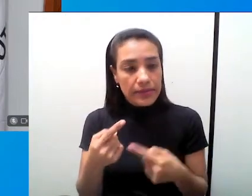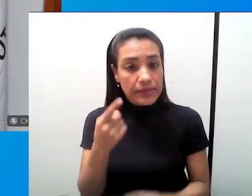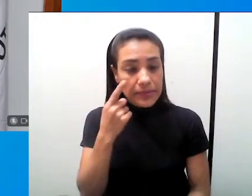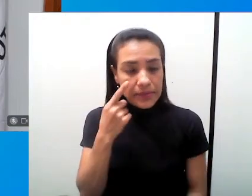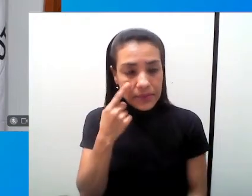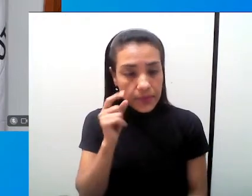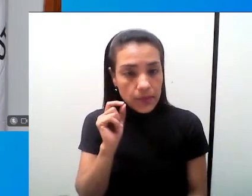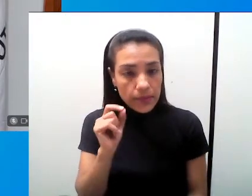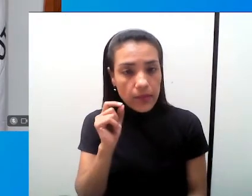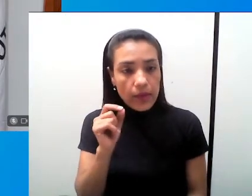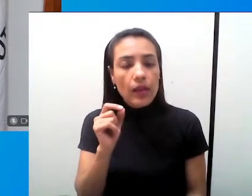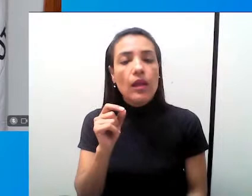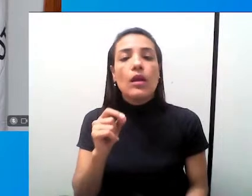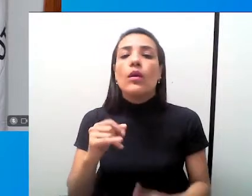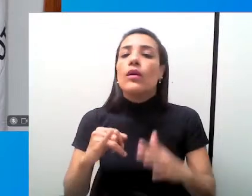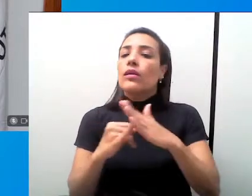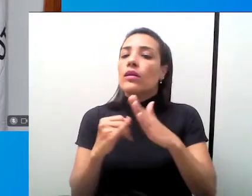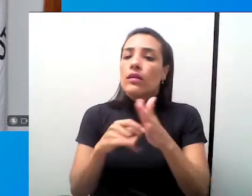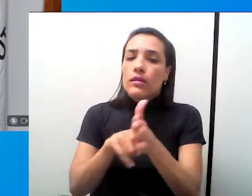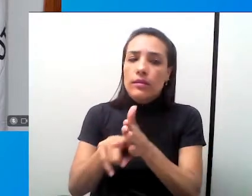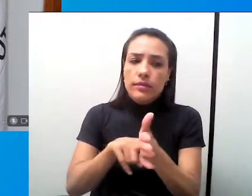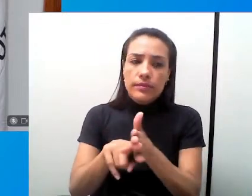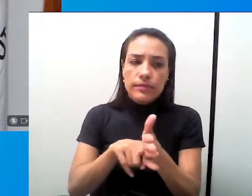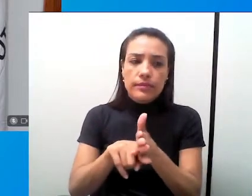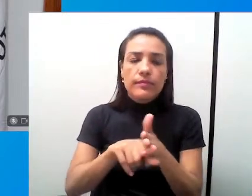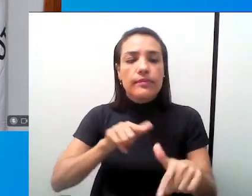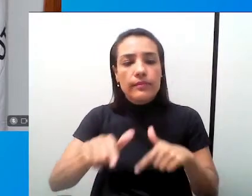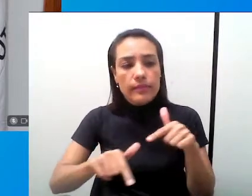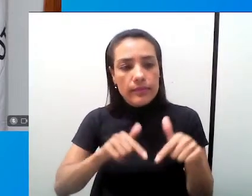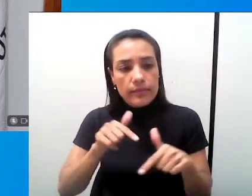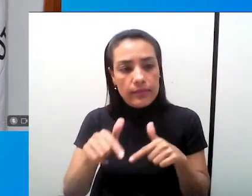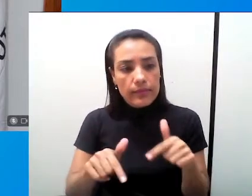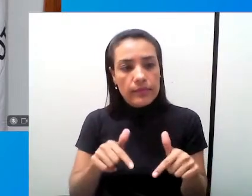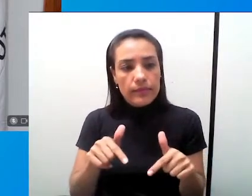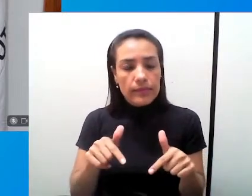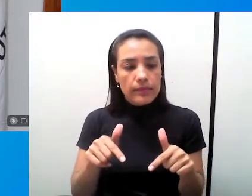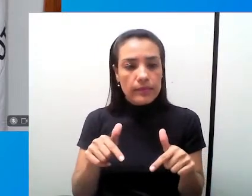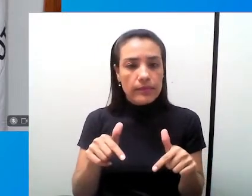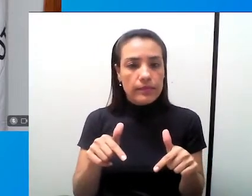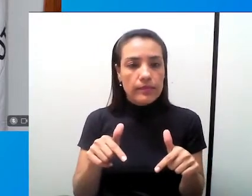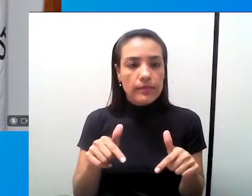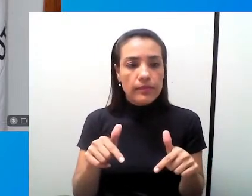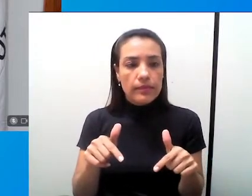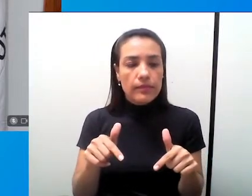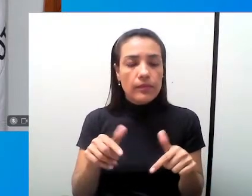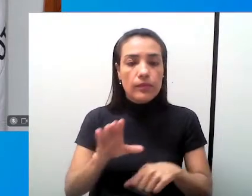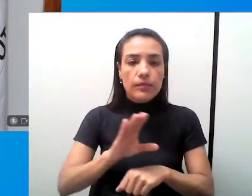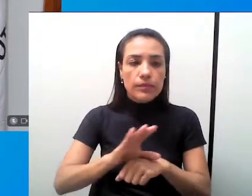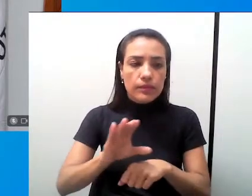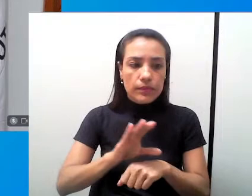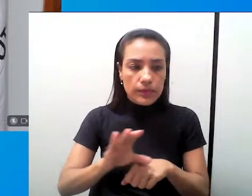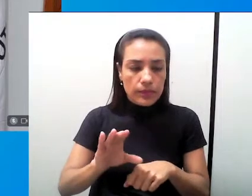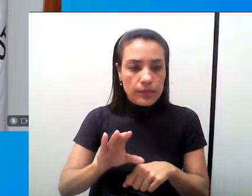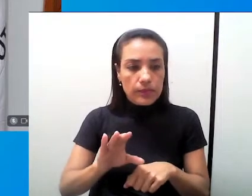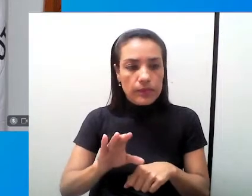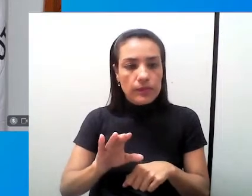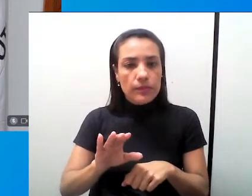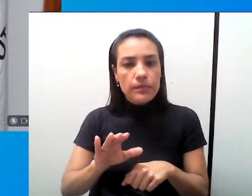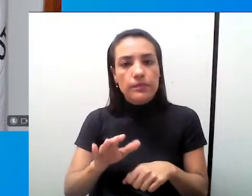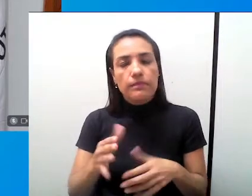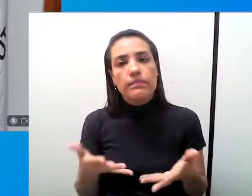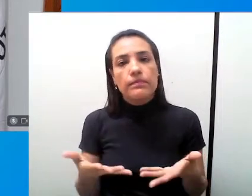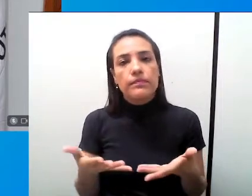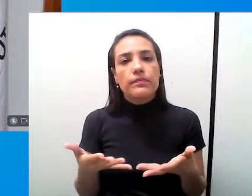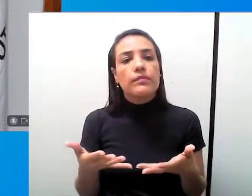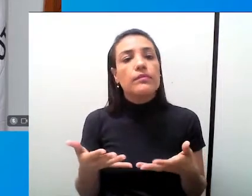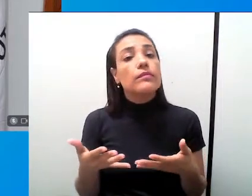de pesquisa, não trabalha com cursos, né? No caso nosso,